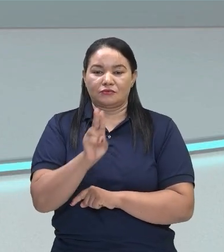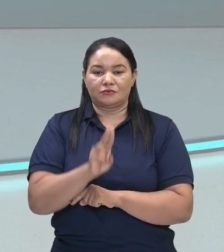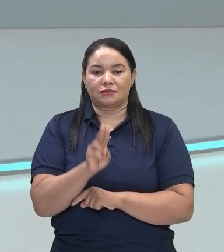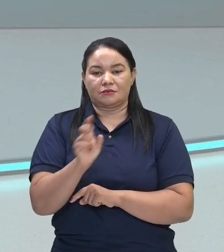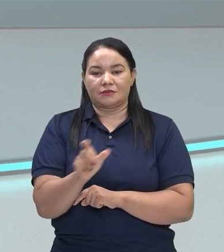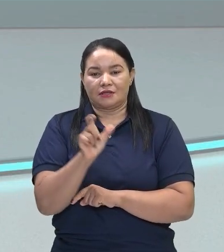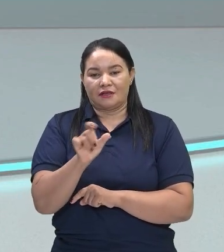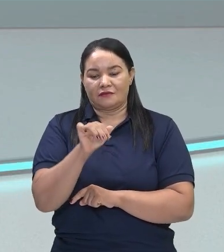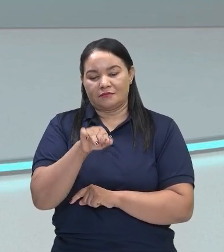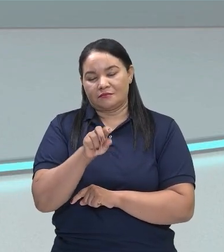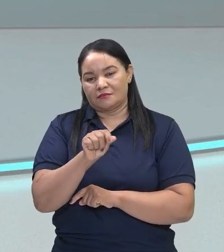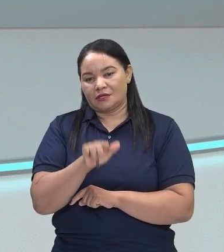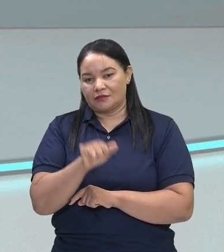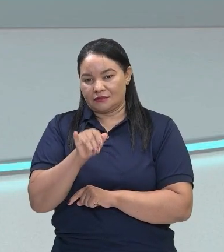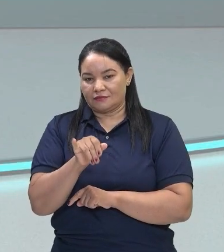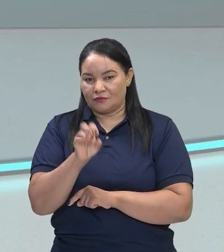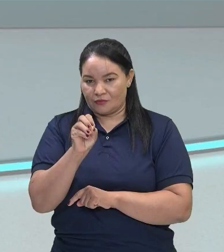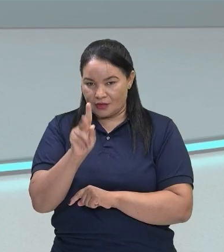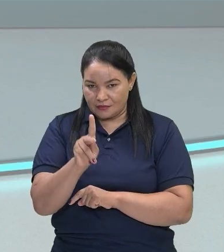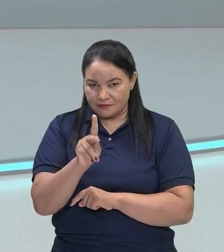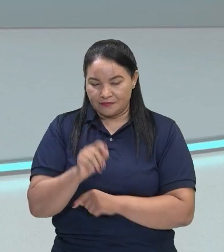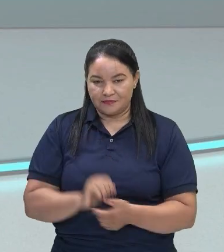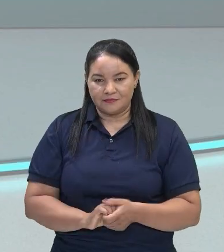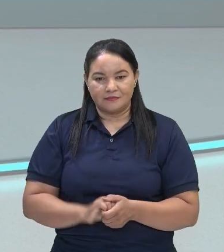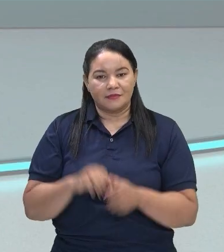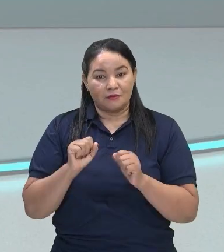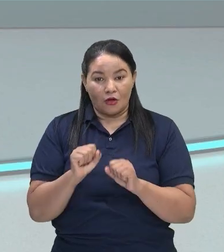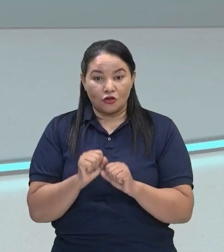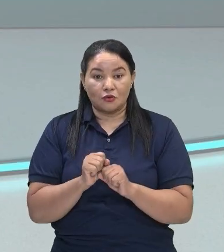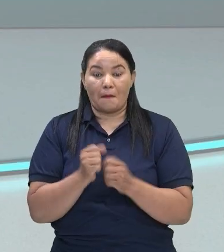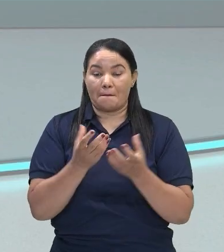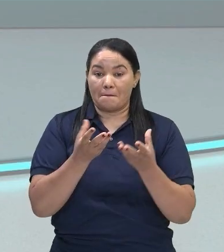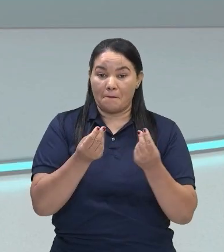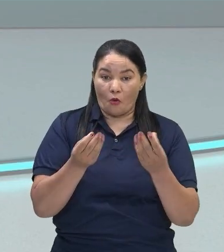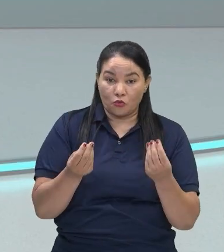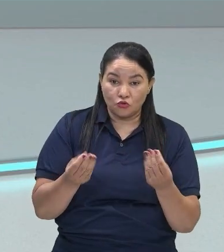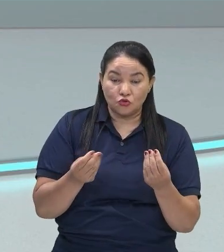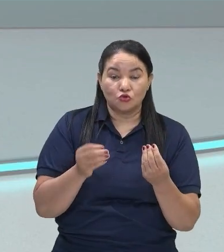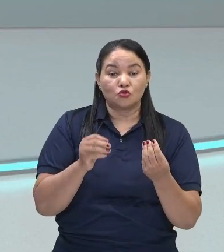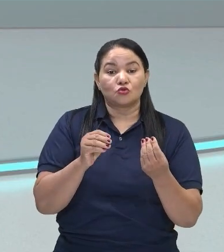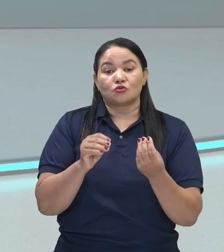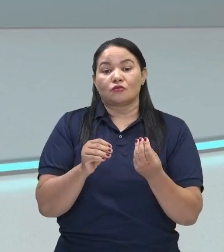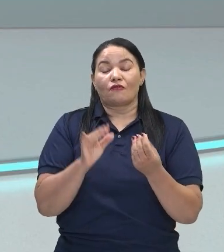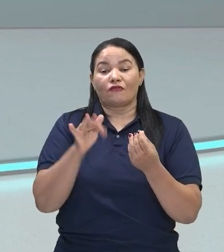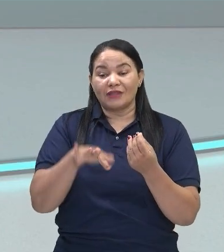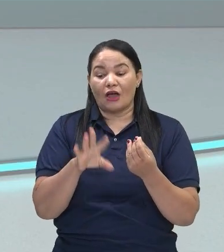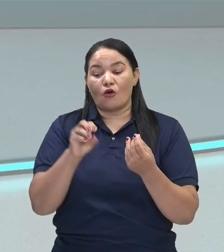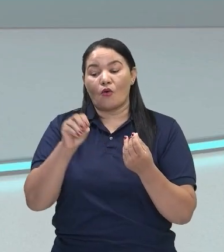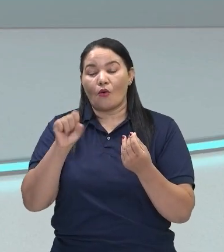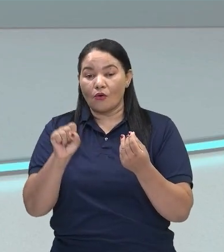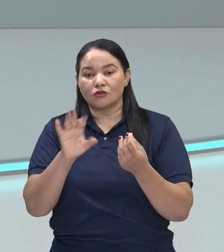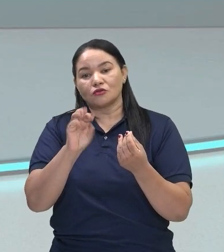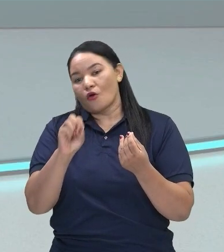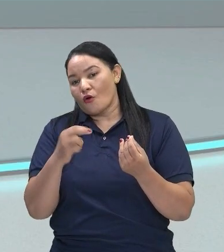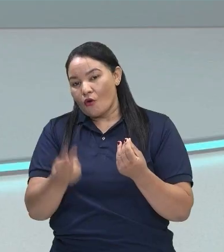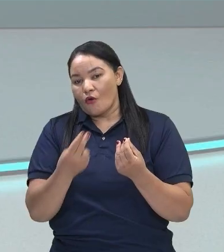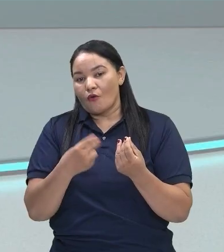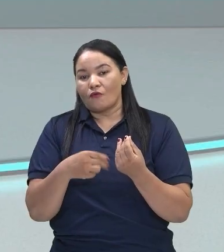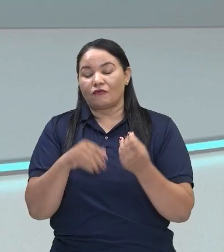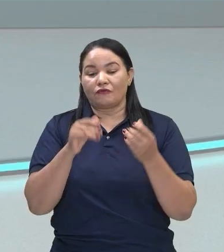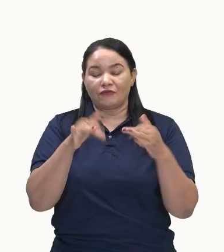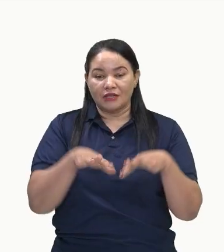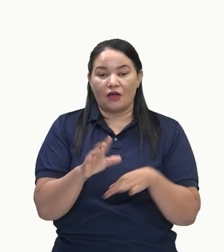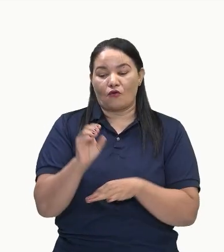Muitas opções. Lembrando que many pode ser muitos ou muitas. Aí é o contexto que vai determinar. Ok? Vamos